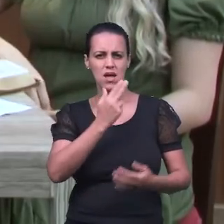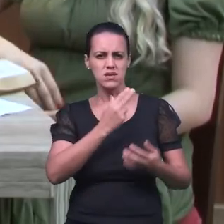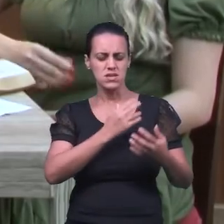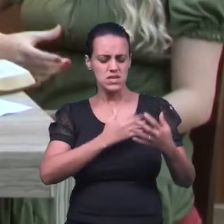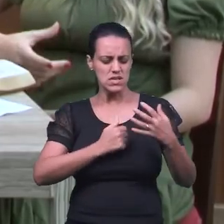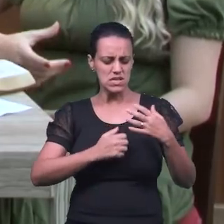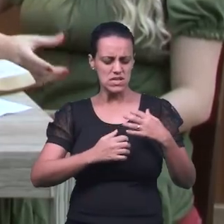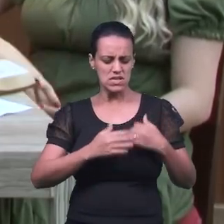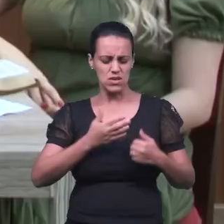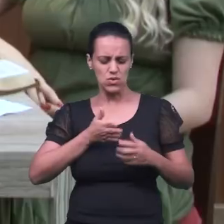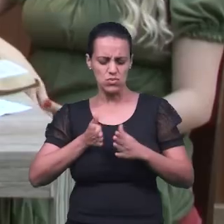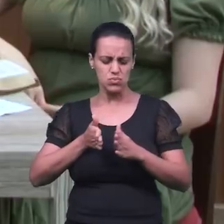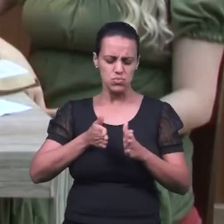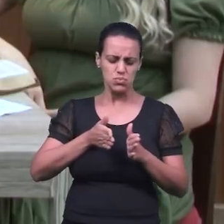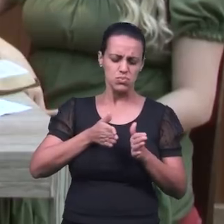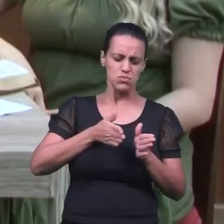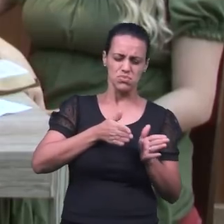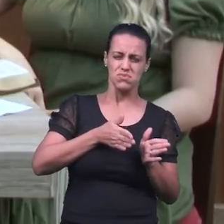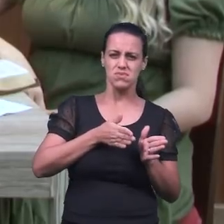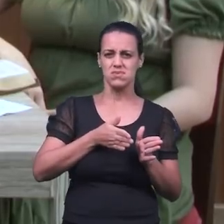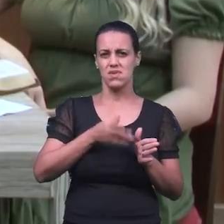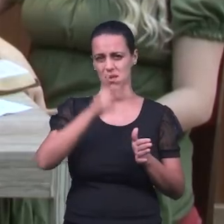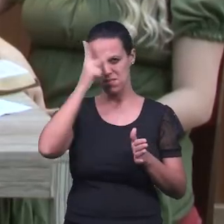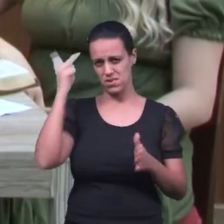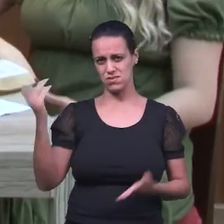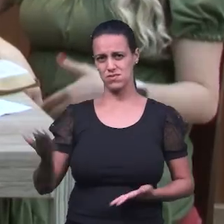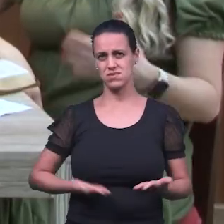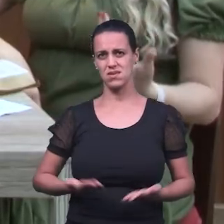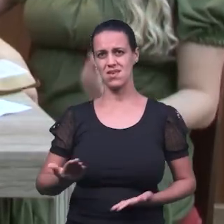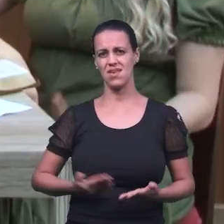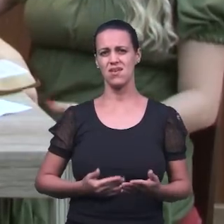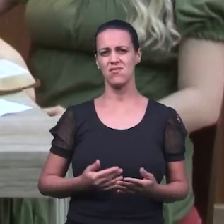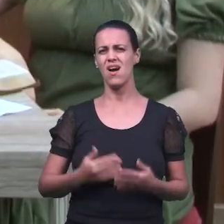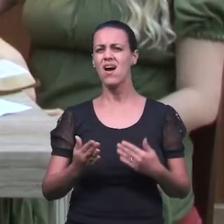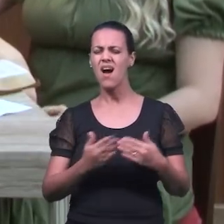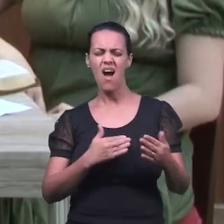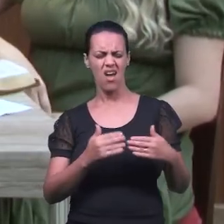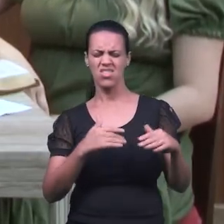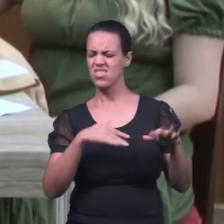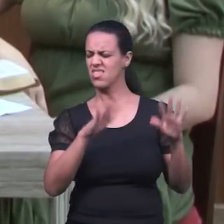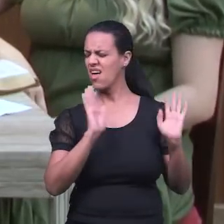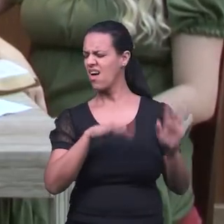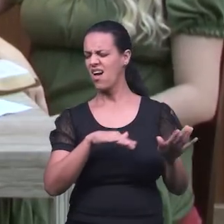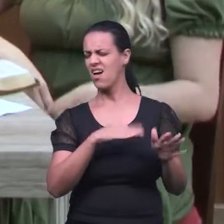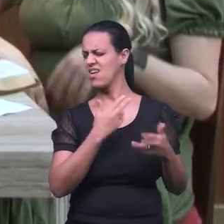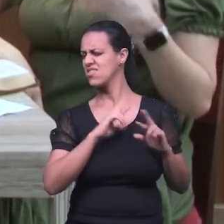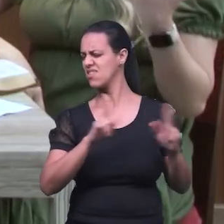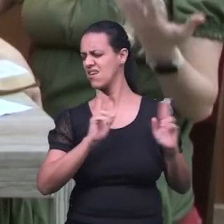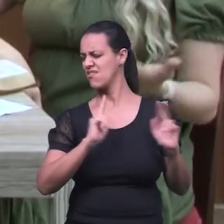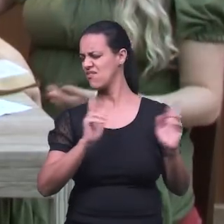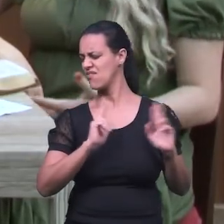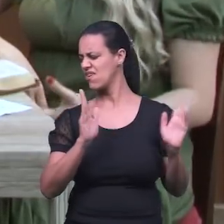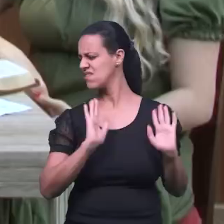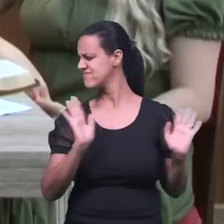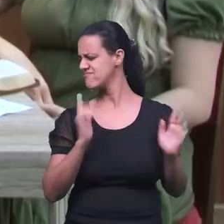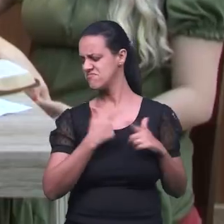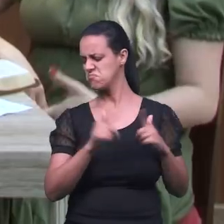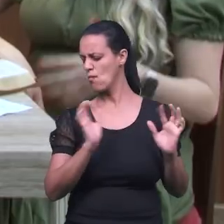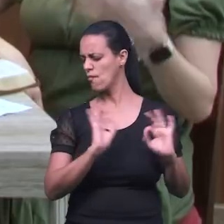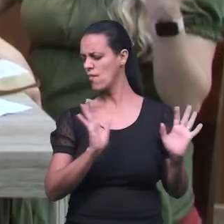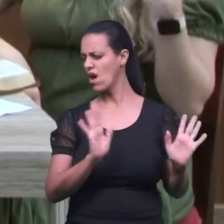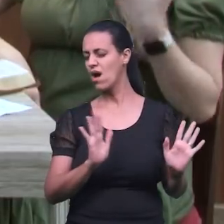servo. E é interessante, porque muitas vezes nós vemos, não tem nada a ver, é aquilo que parece não ter